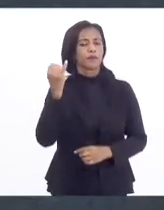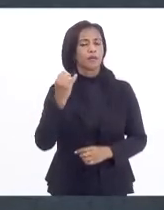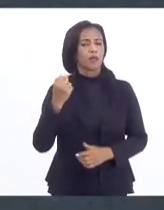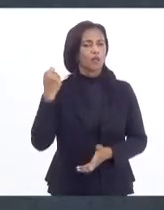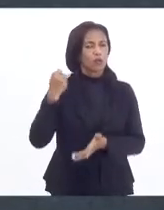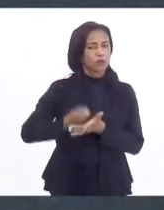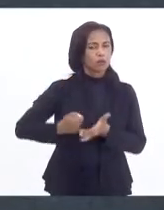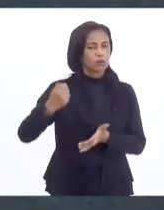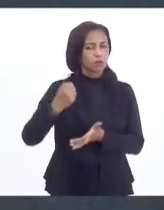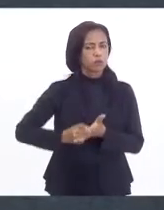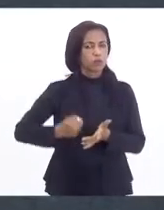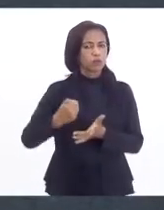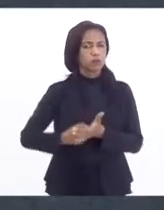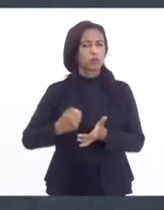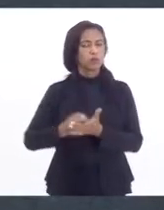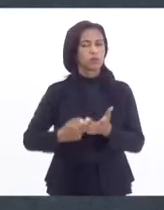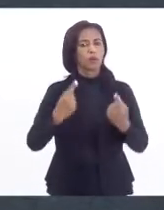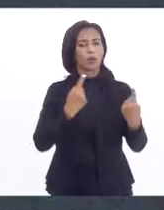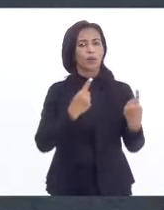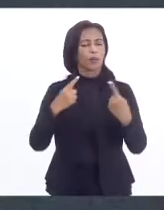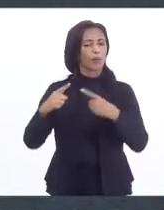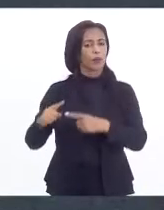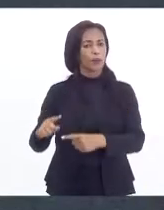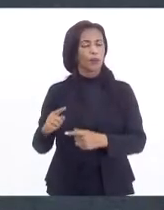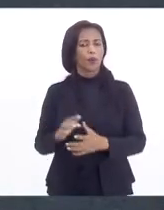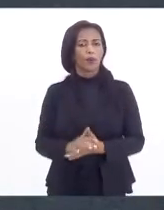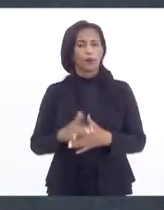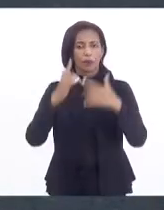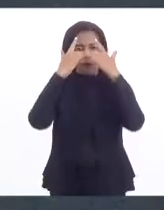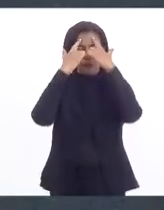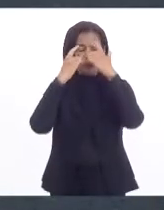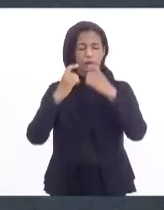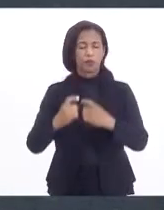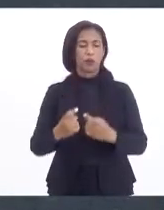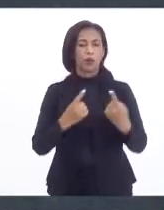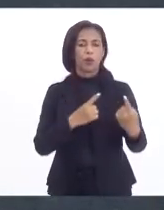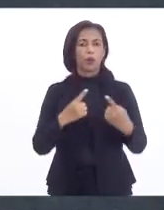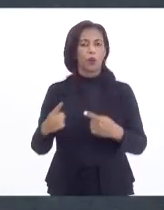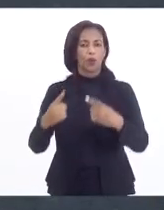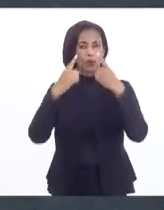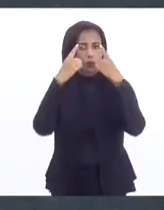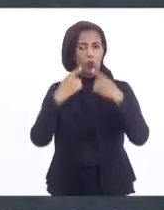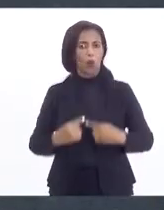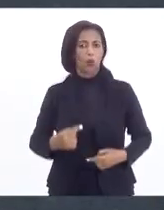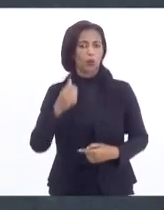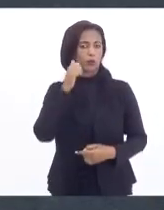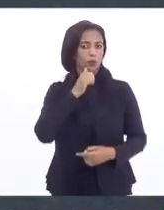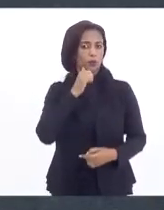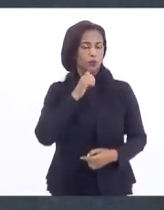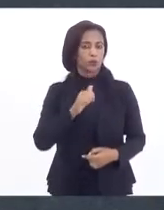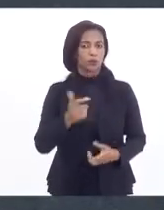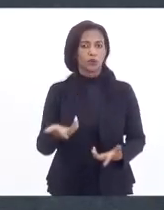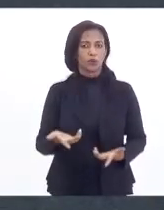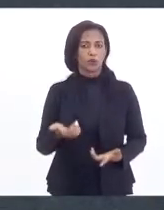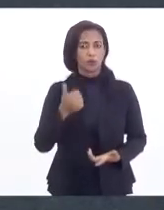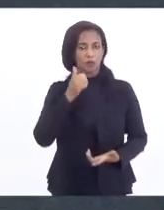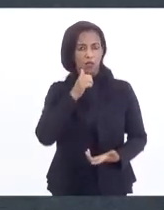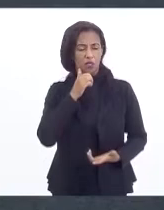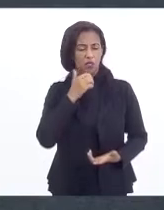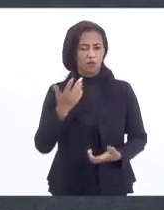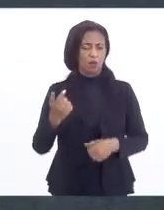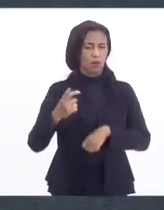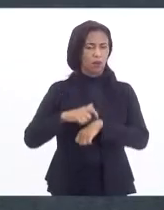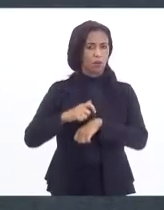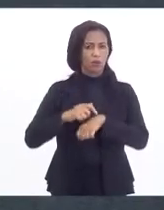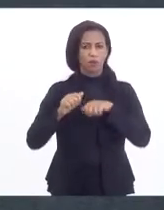luta contra a violência, contra os corpos das mulheres, né? Essas mulheres, em plena